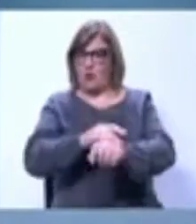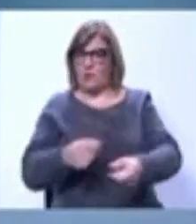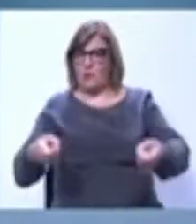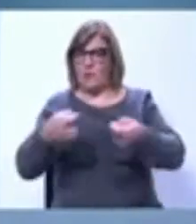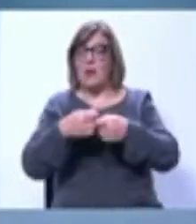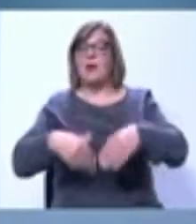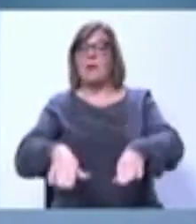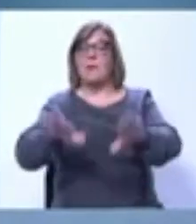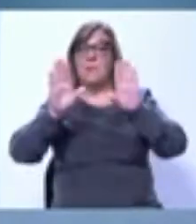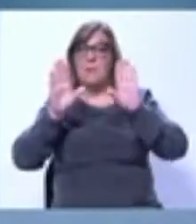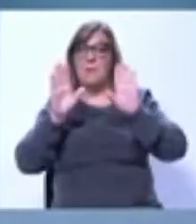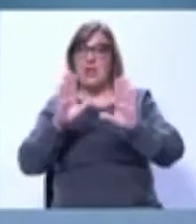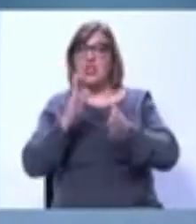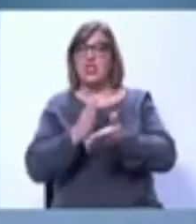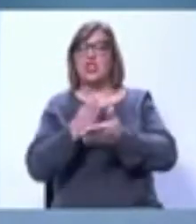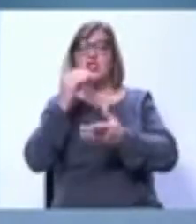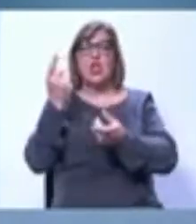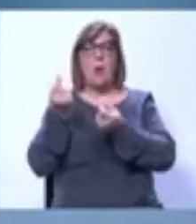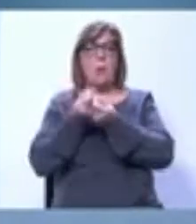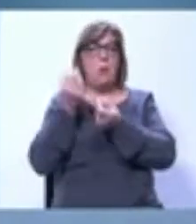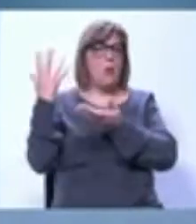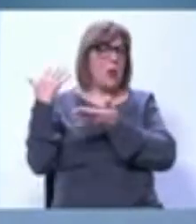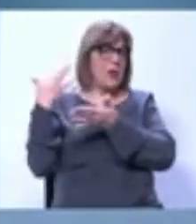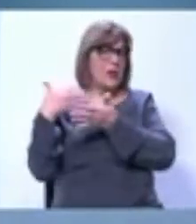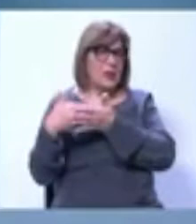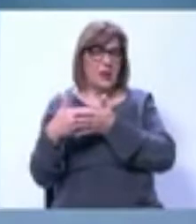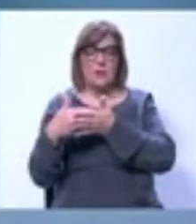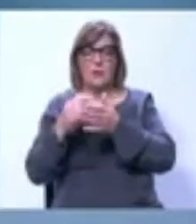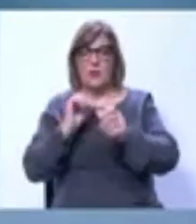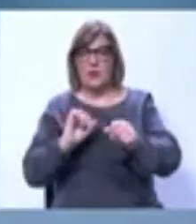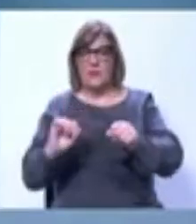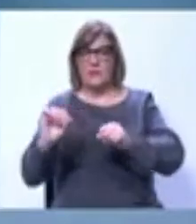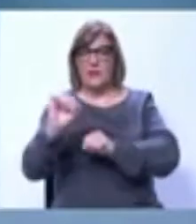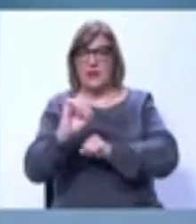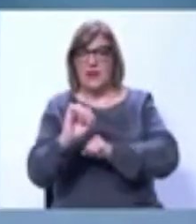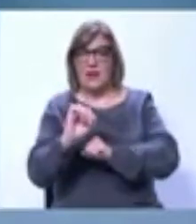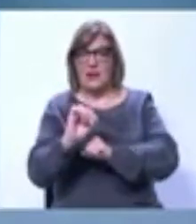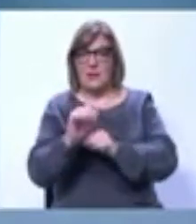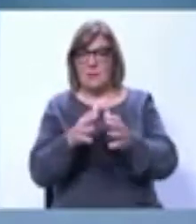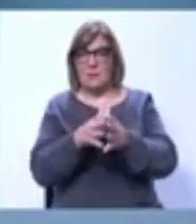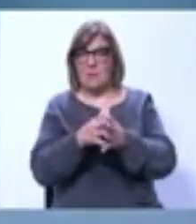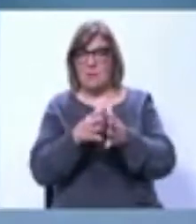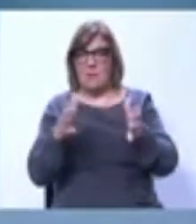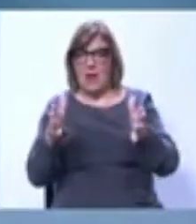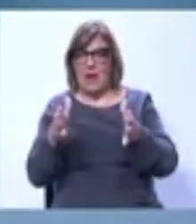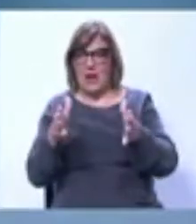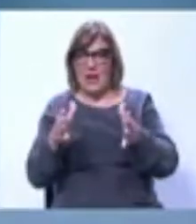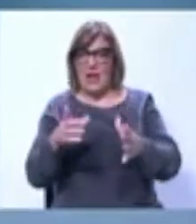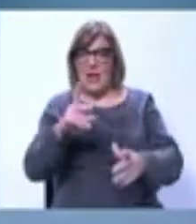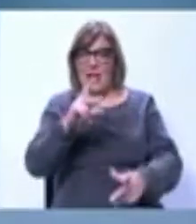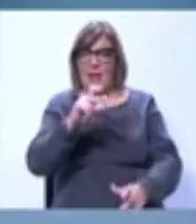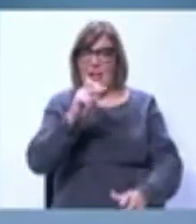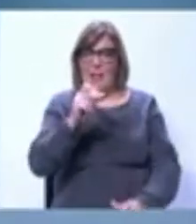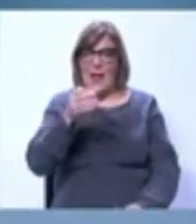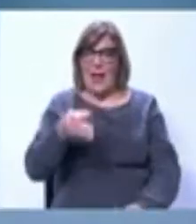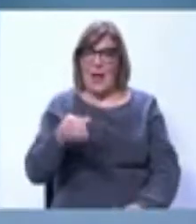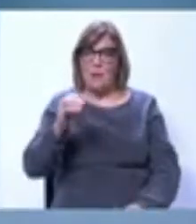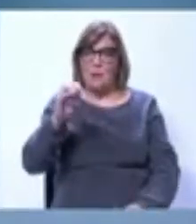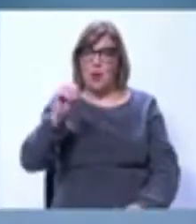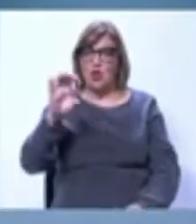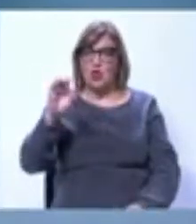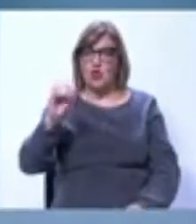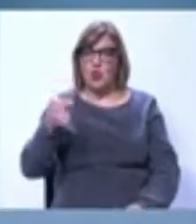doença no entanto apenas recentemente com a massificação da laparoscopia que é uma